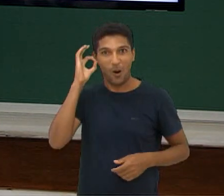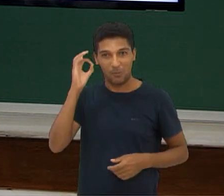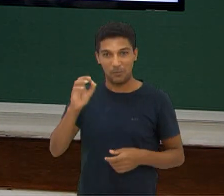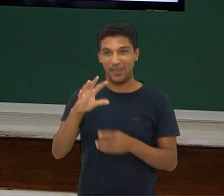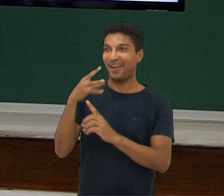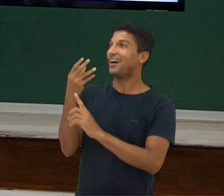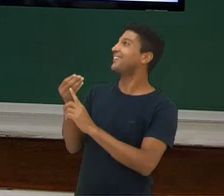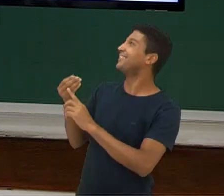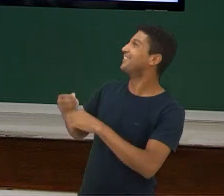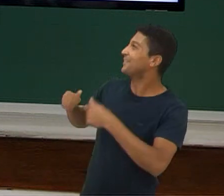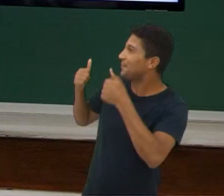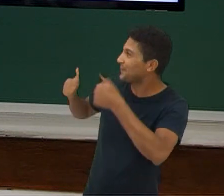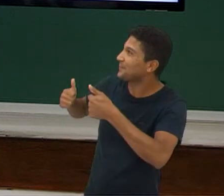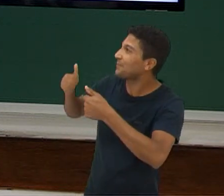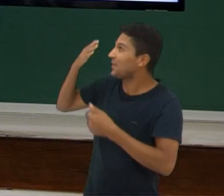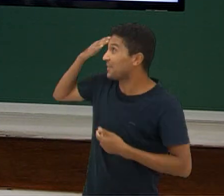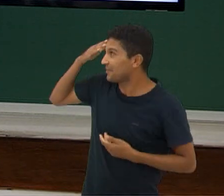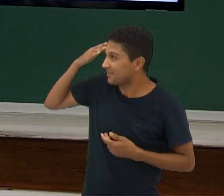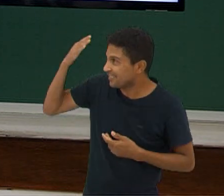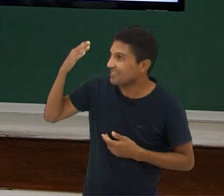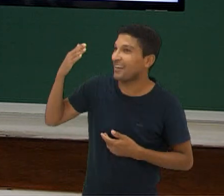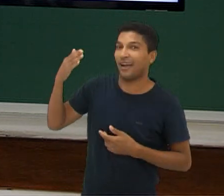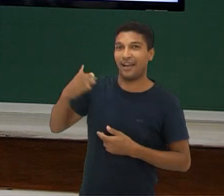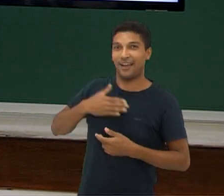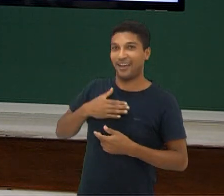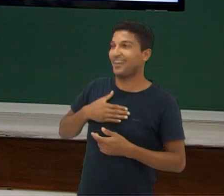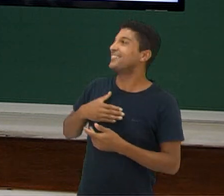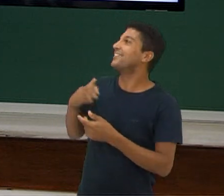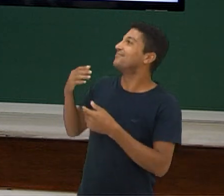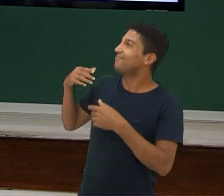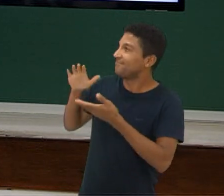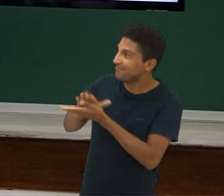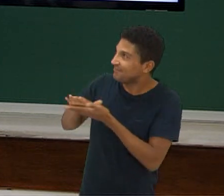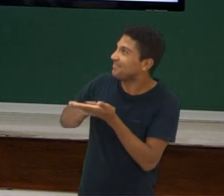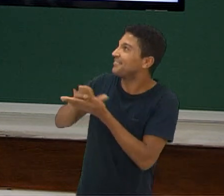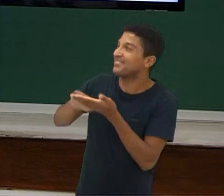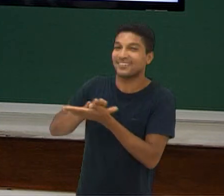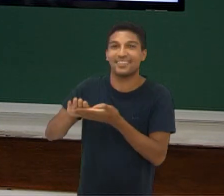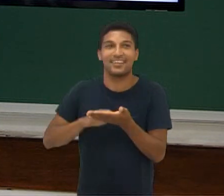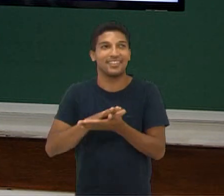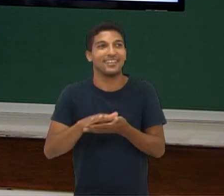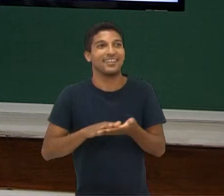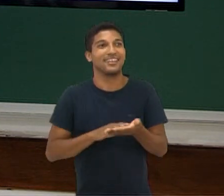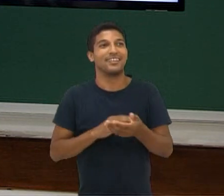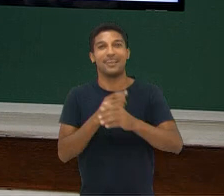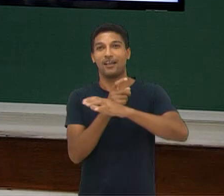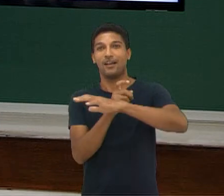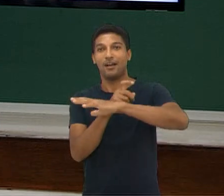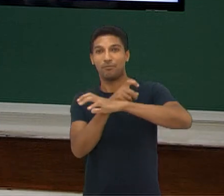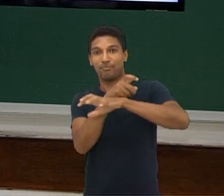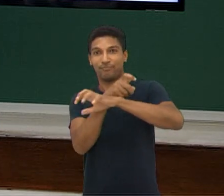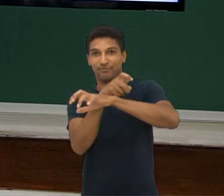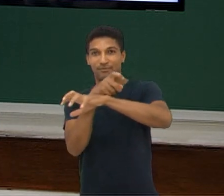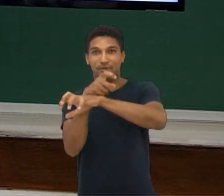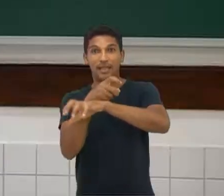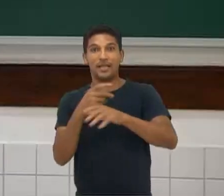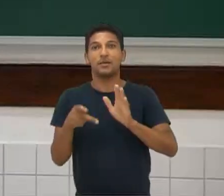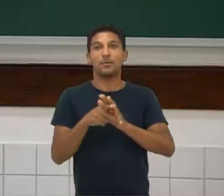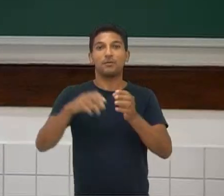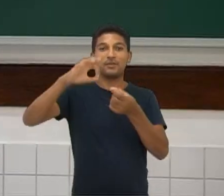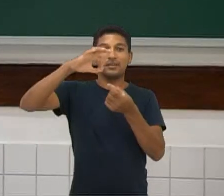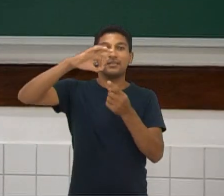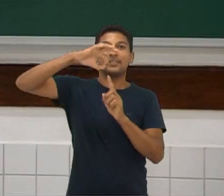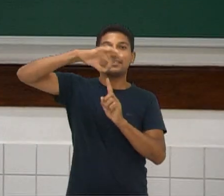arte, Isaías, muito, muito, muito obrigado, né? Escorpião justamente porque é o meu signo, né? Escorpião, inclusive, faz